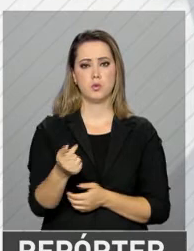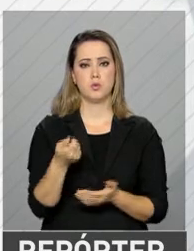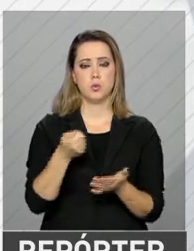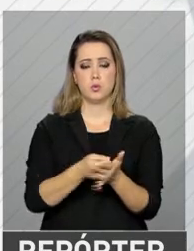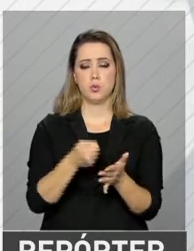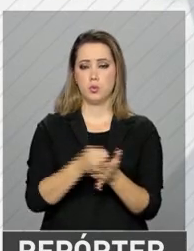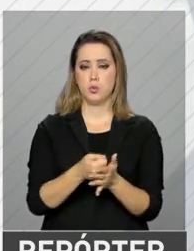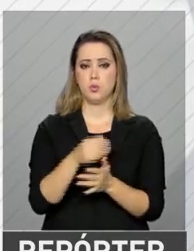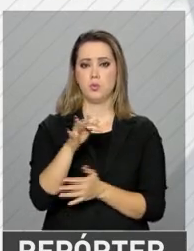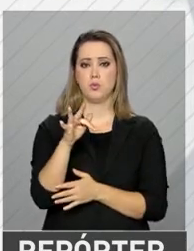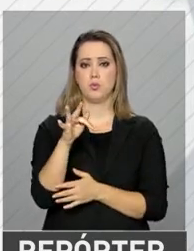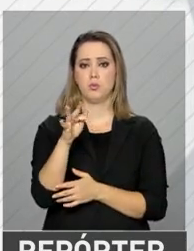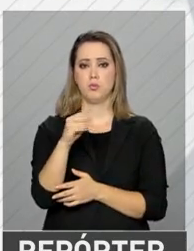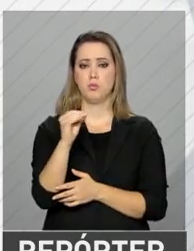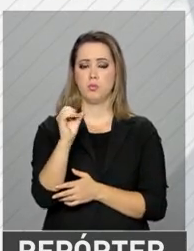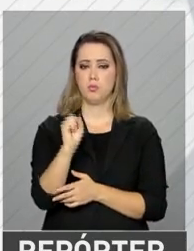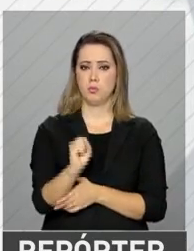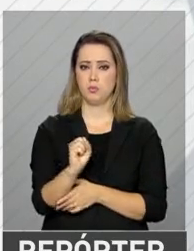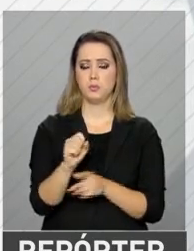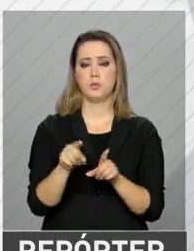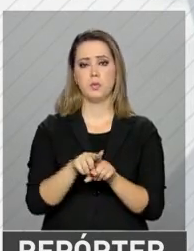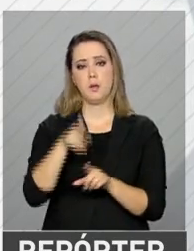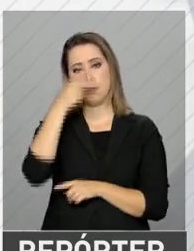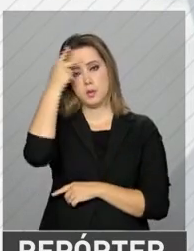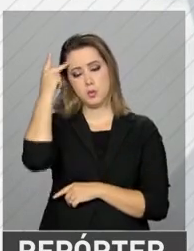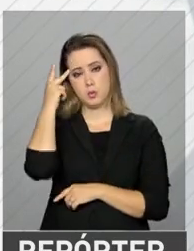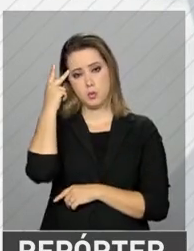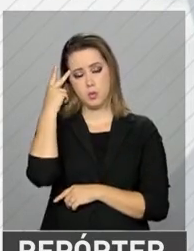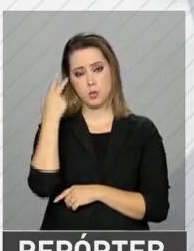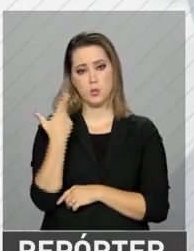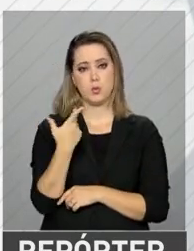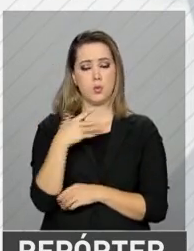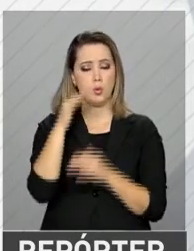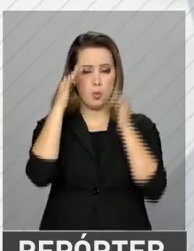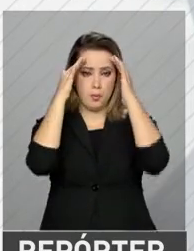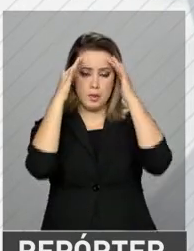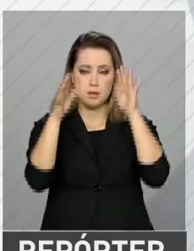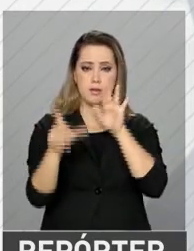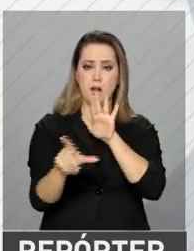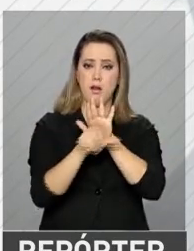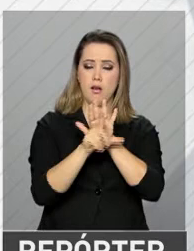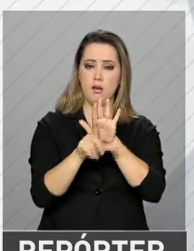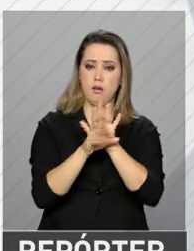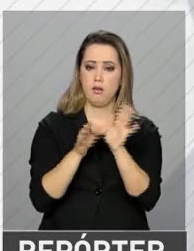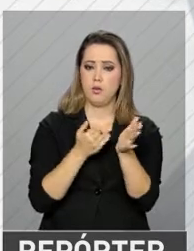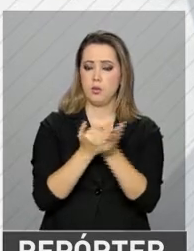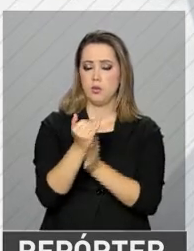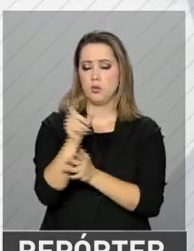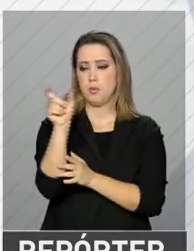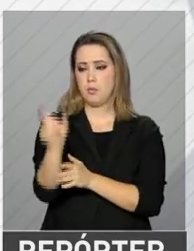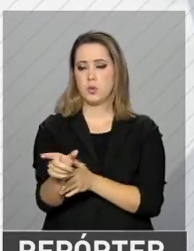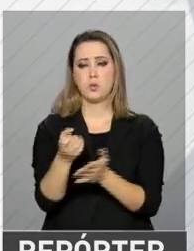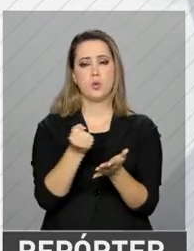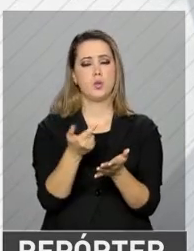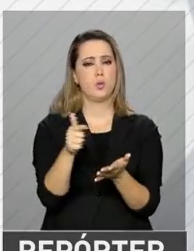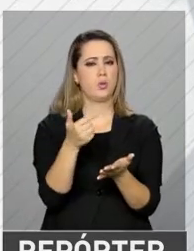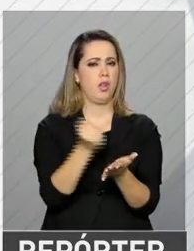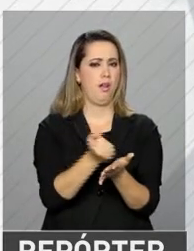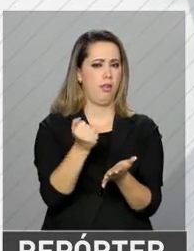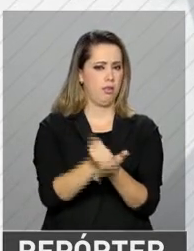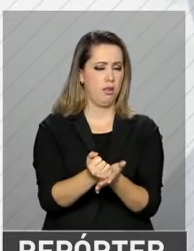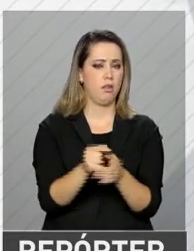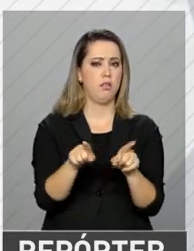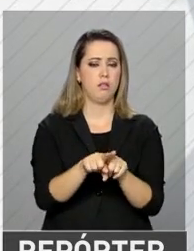empresa na conta do fgts quem desobedecer a nova legislação trabalhista e manter empregado não registrado e está